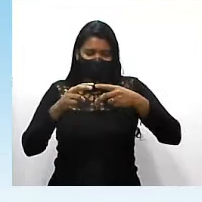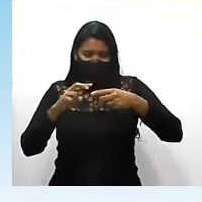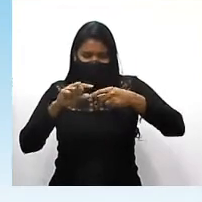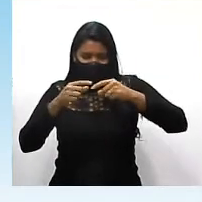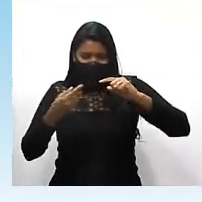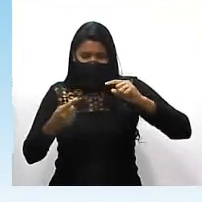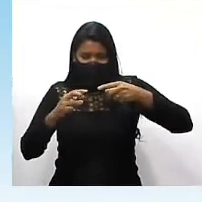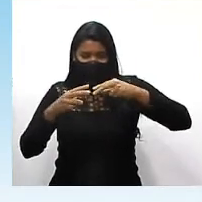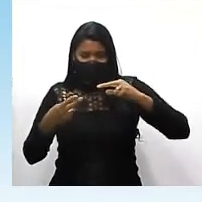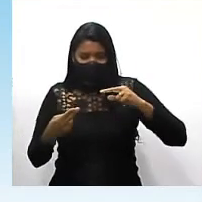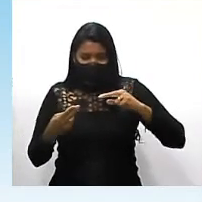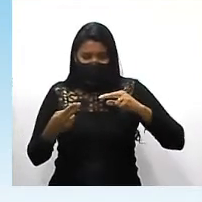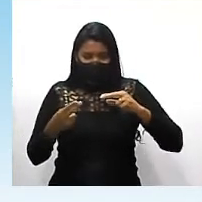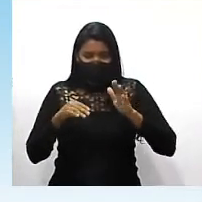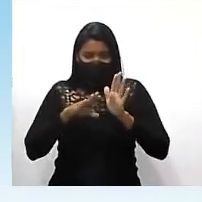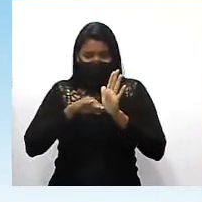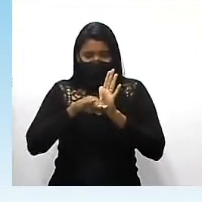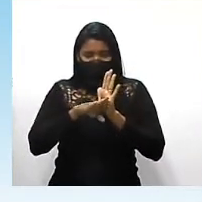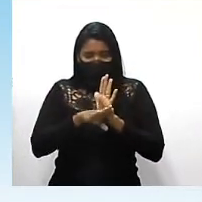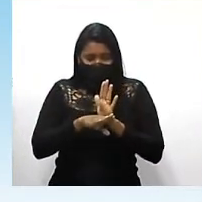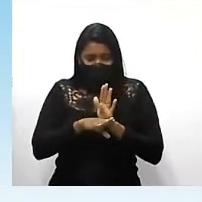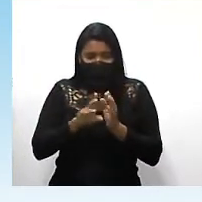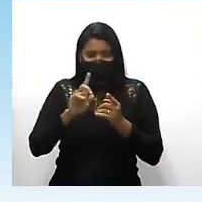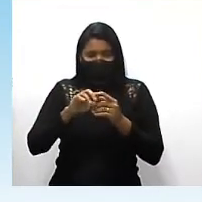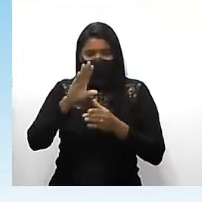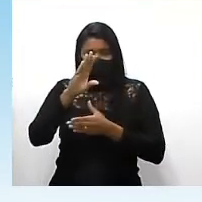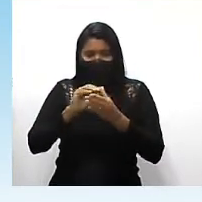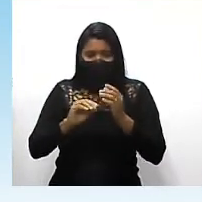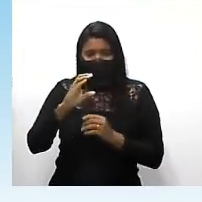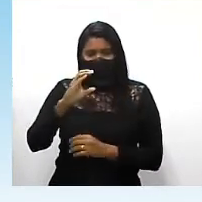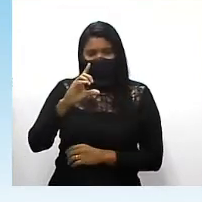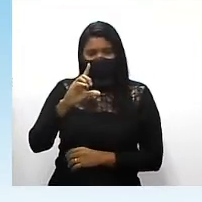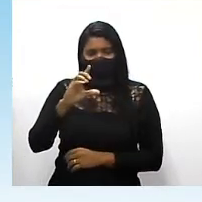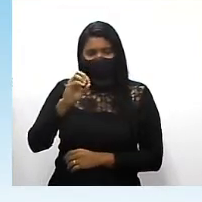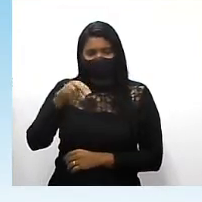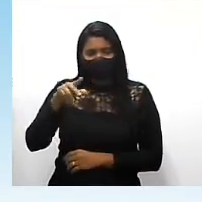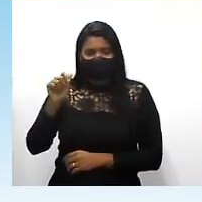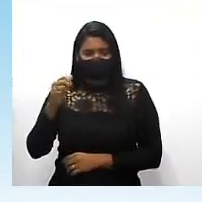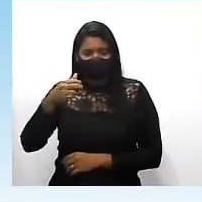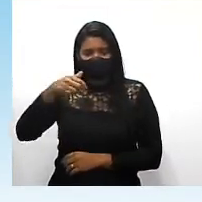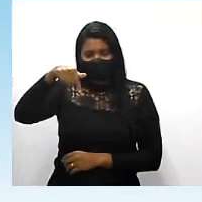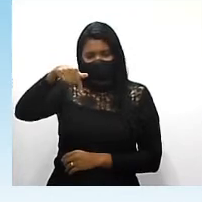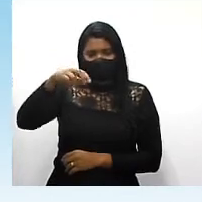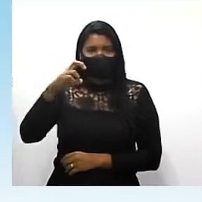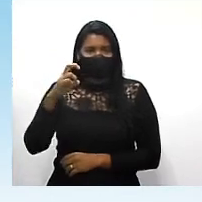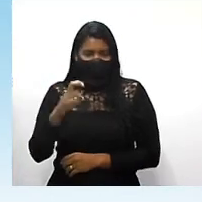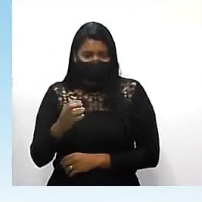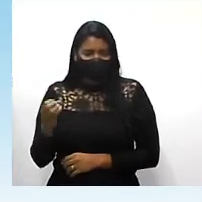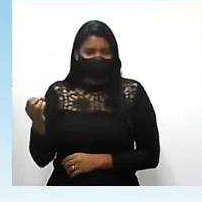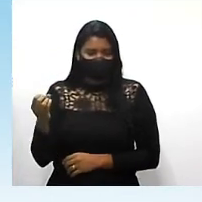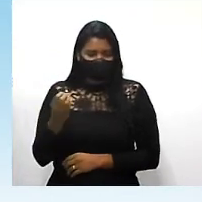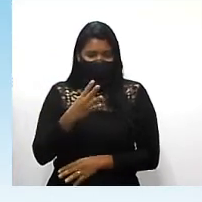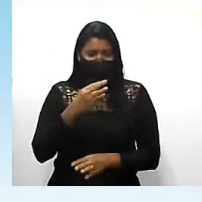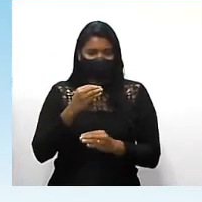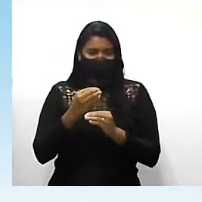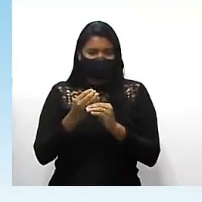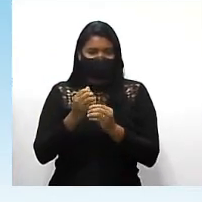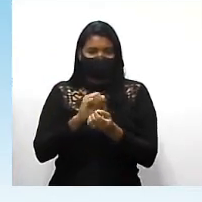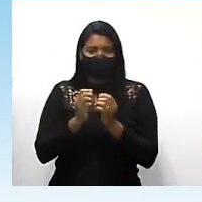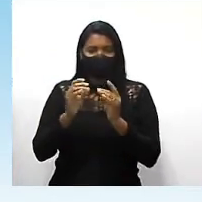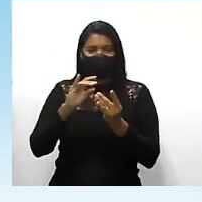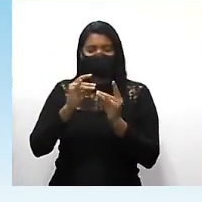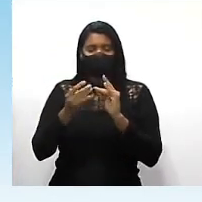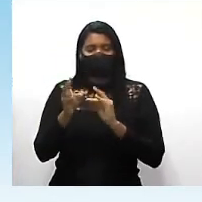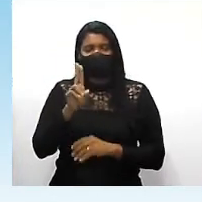foi clonado. Agora, aí veio 75, que foram as normas estabelecidas para